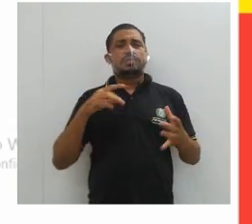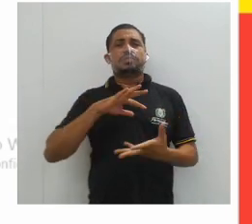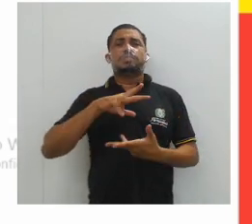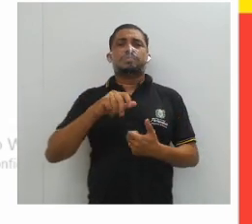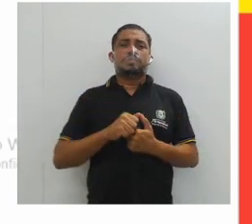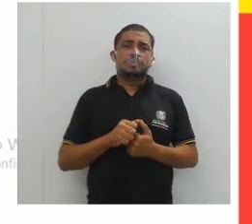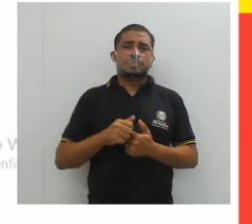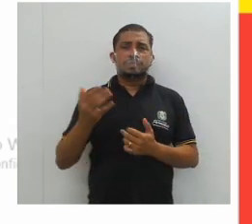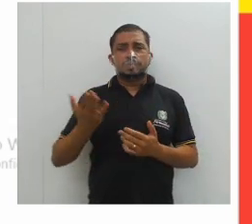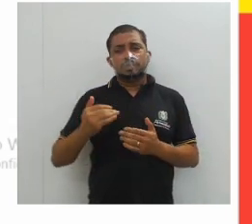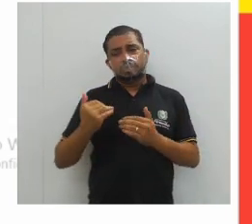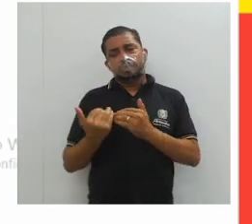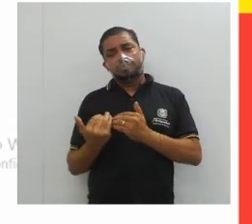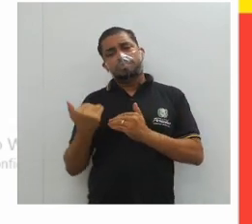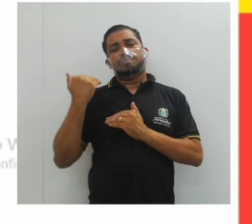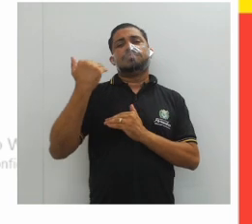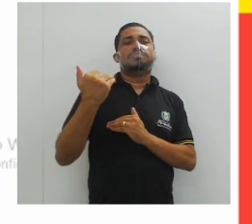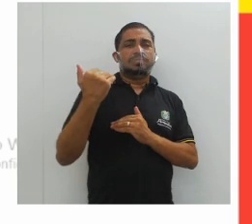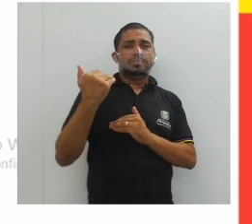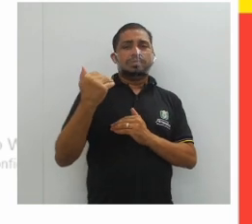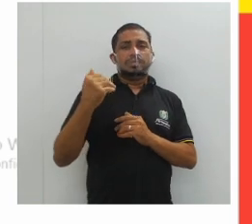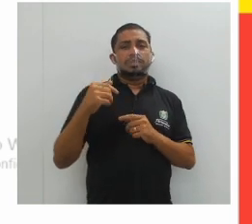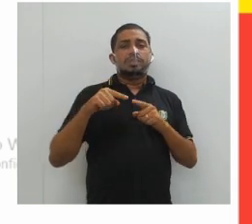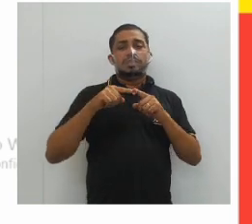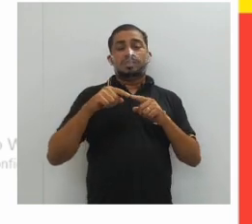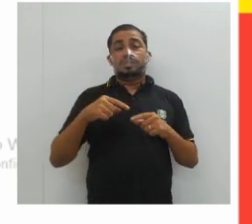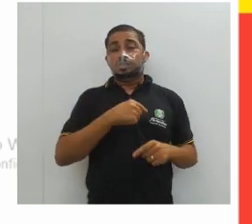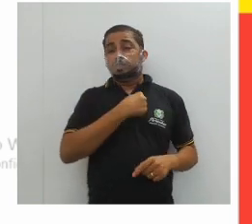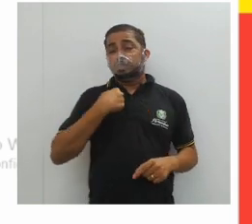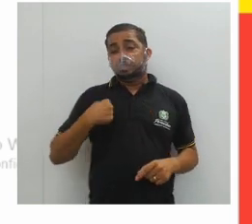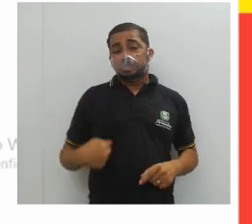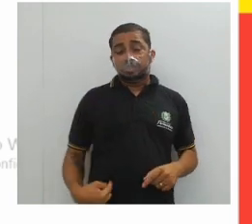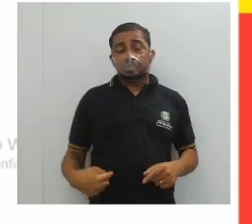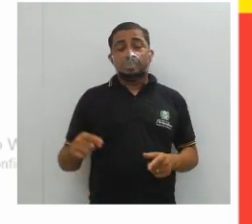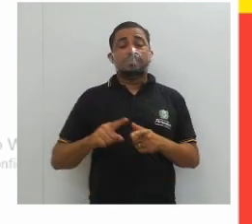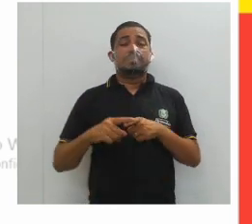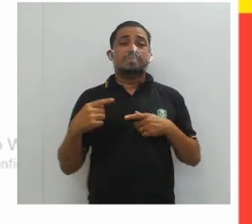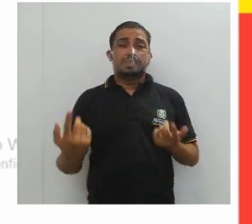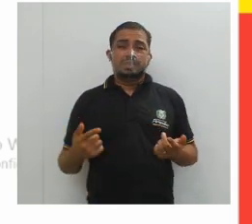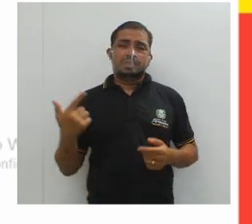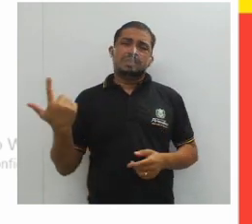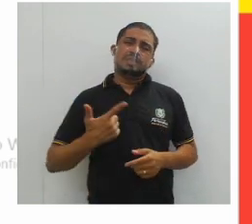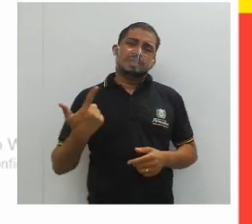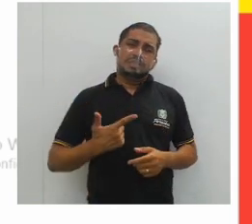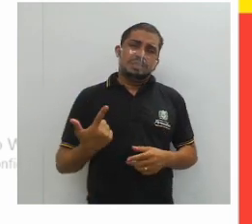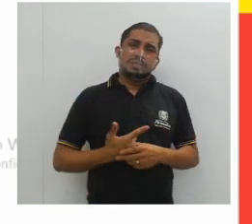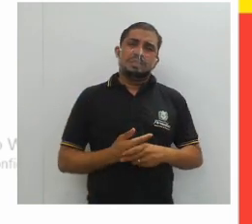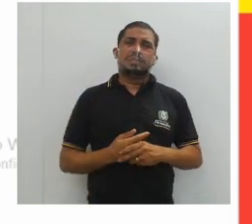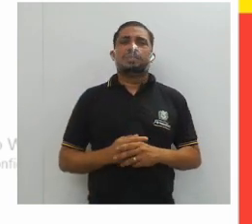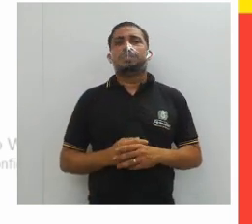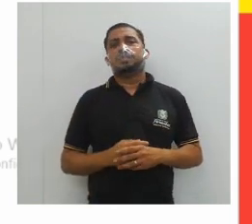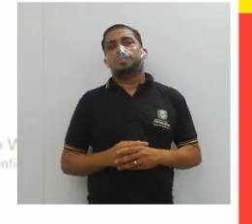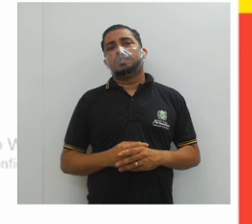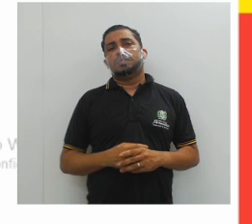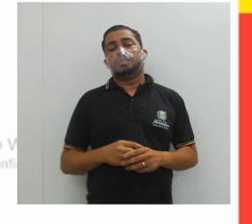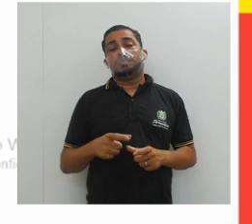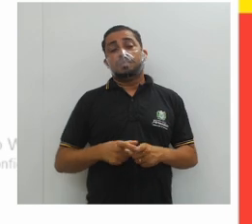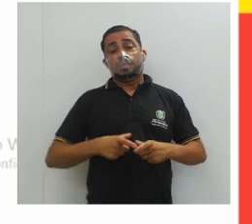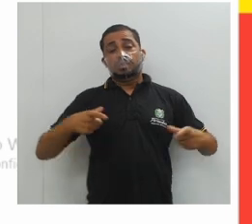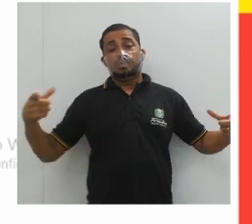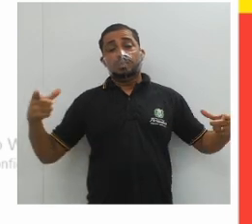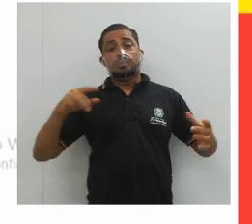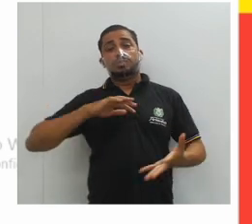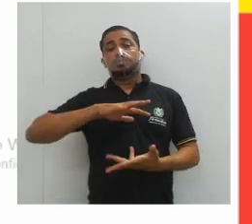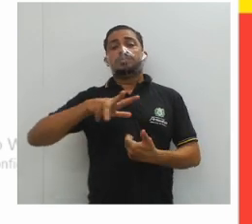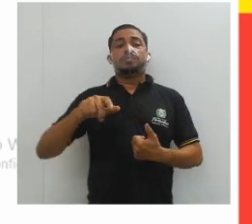né? Hoje ela foi superada por uma hidrelétrica chinesa, mas a gente está com a segunda honrosa posição de segunda maior hidrelétrica